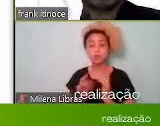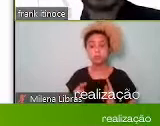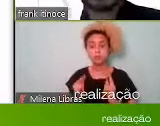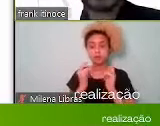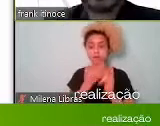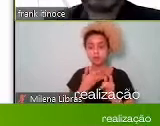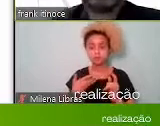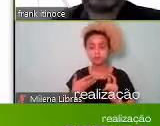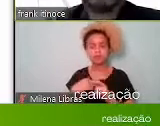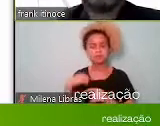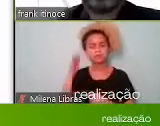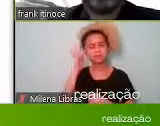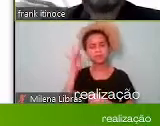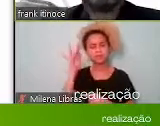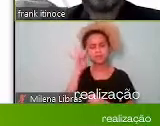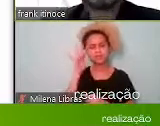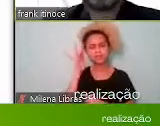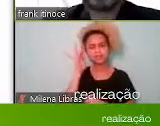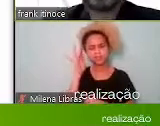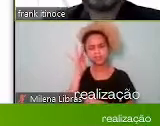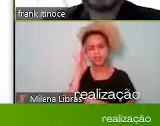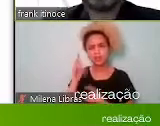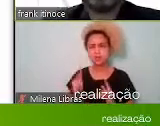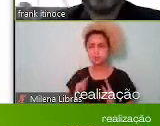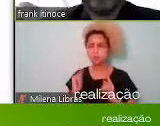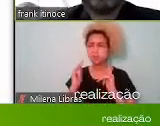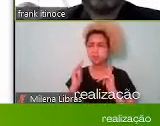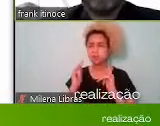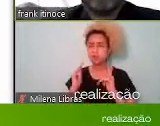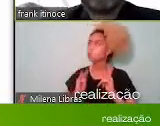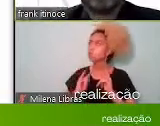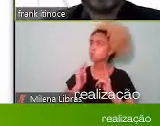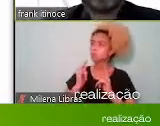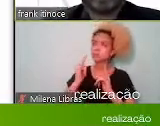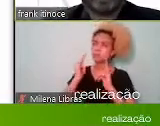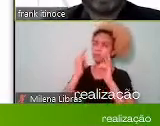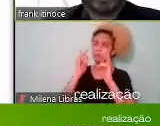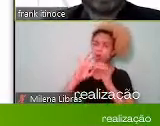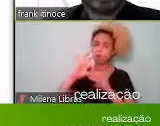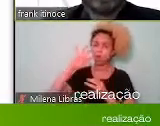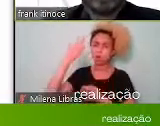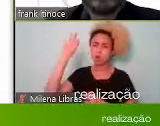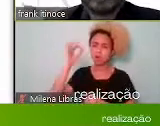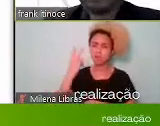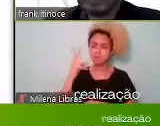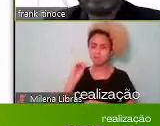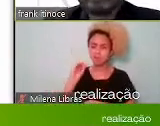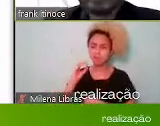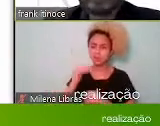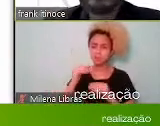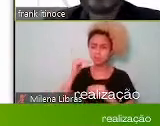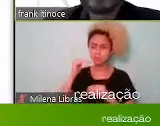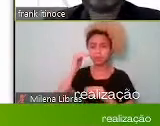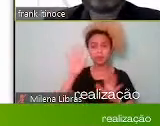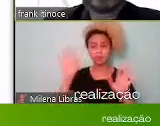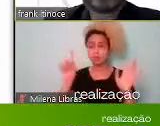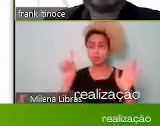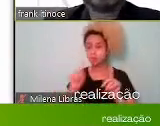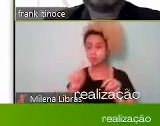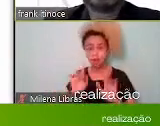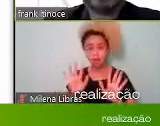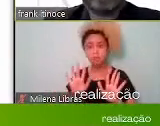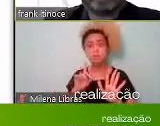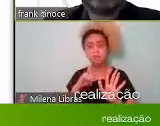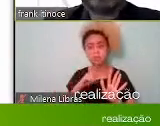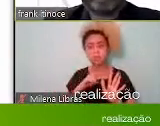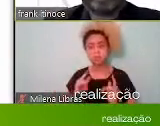na imaginação, né? É um prédio grande, é um prédio de 20 andares, é um prédio... Não, tem muito prédio